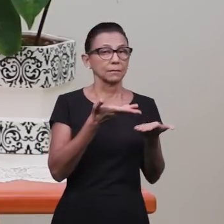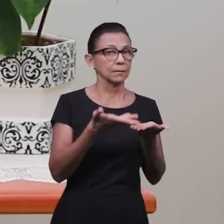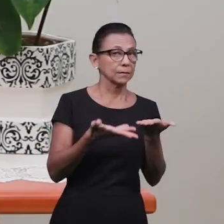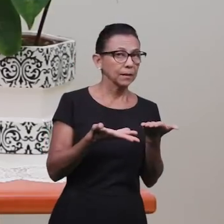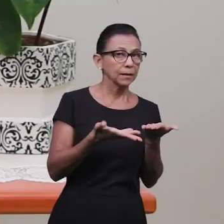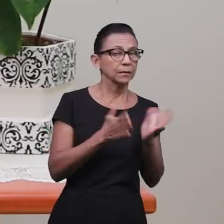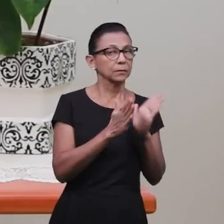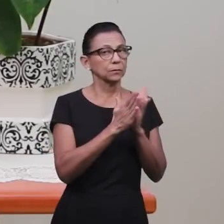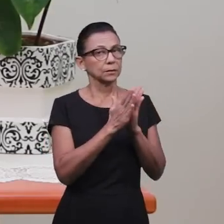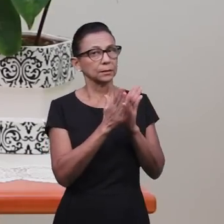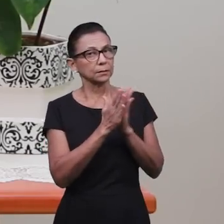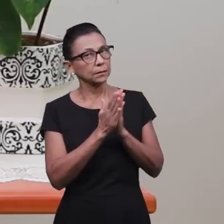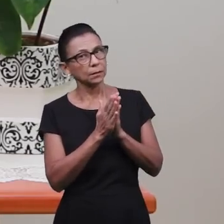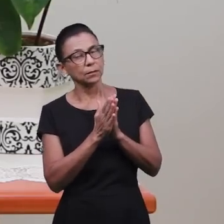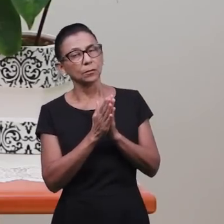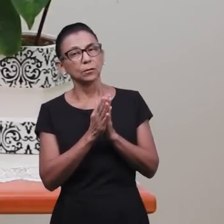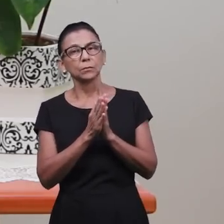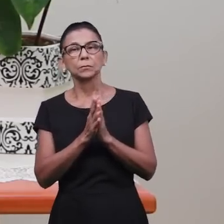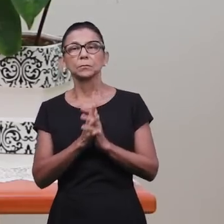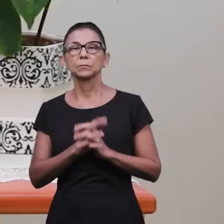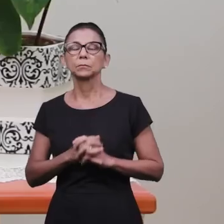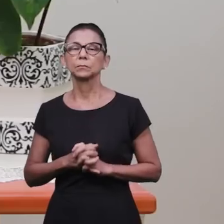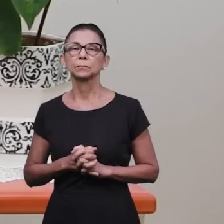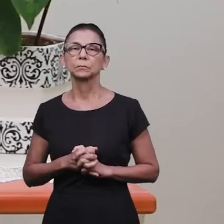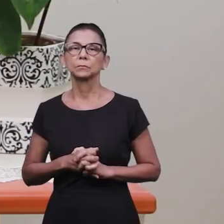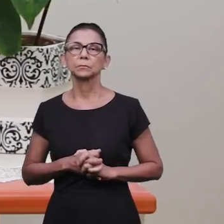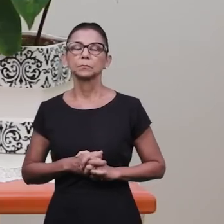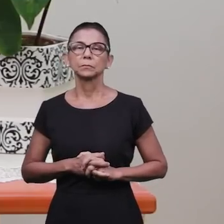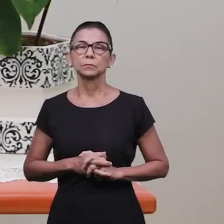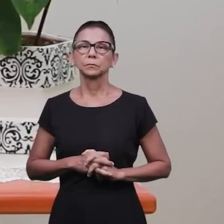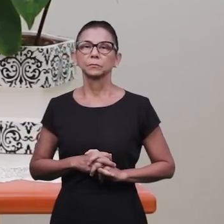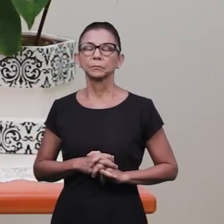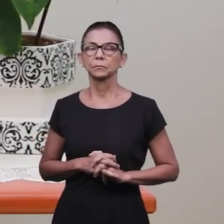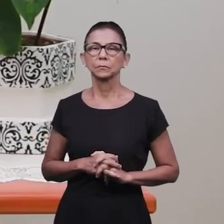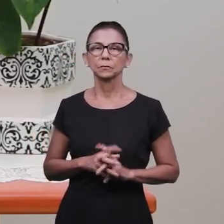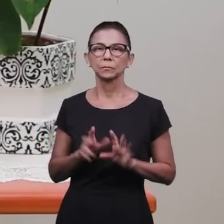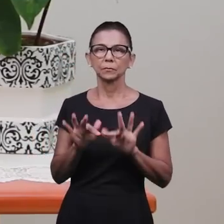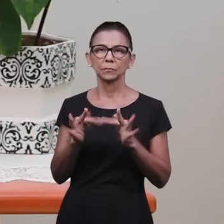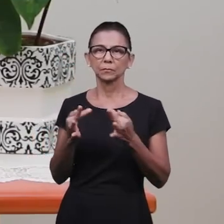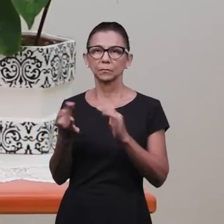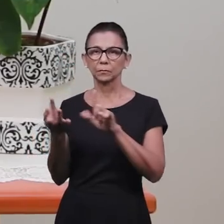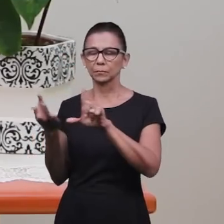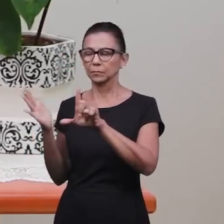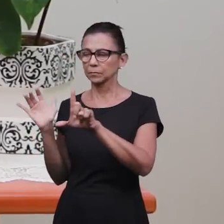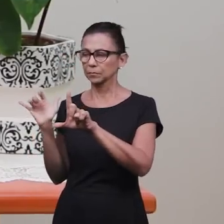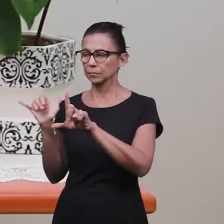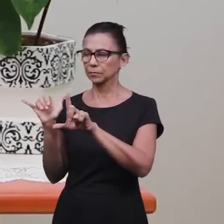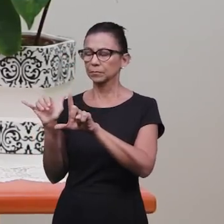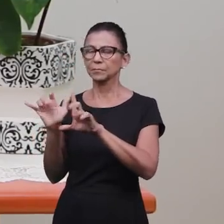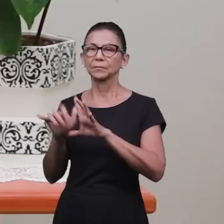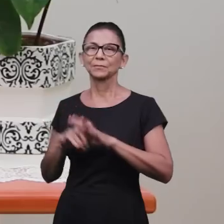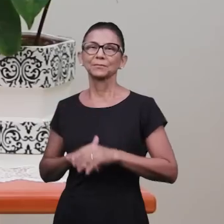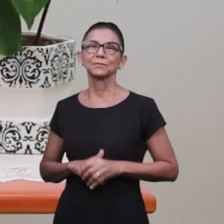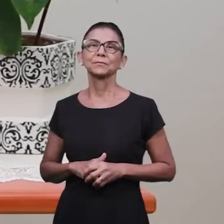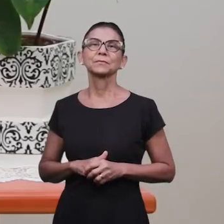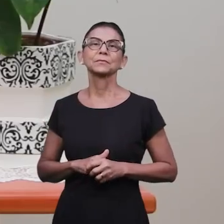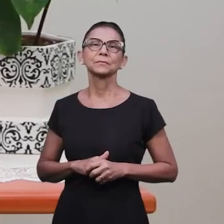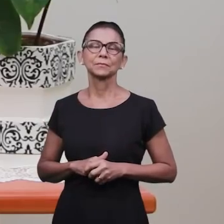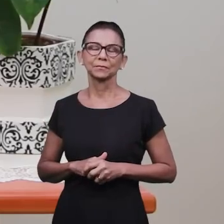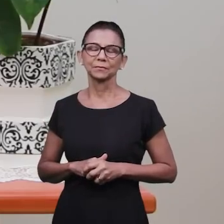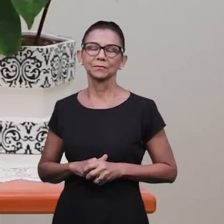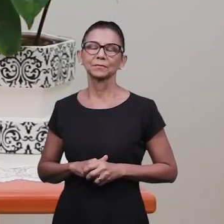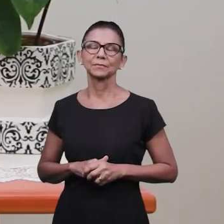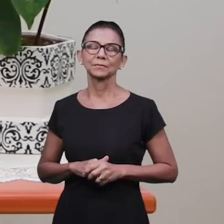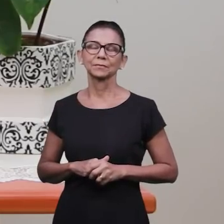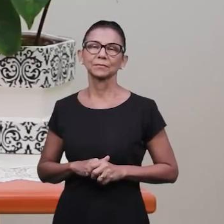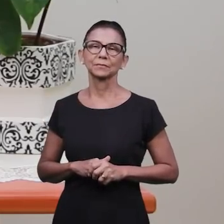assistência, desejam uma oração, vocês podem direcionar o seu celular para esse QR Code, onde